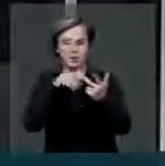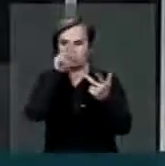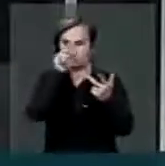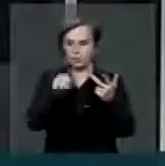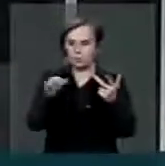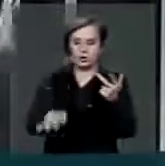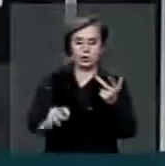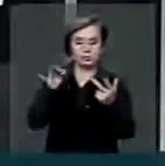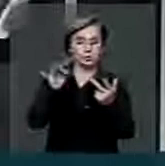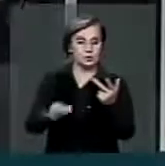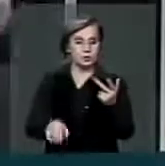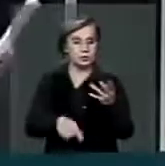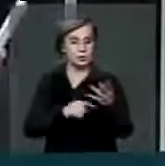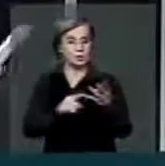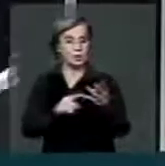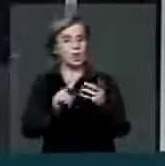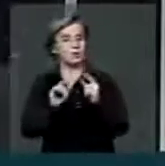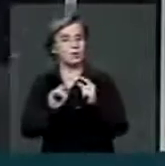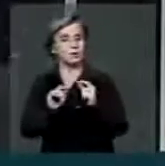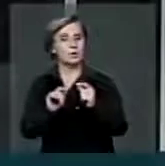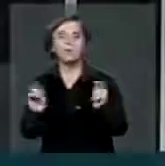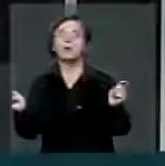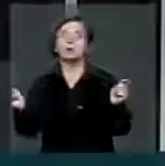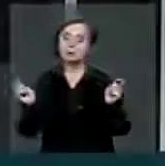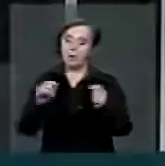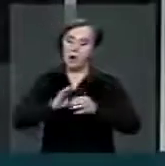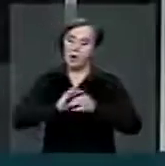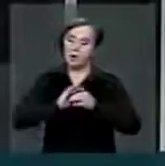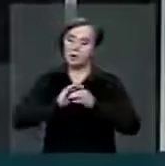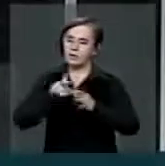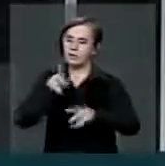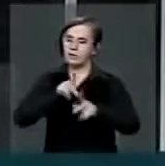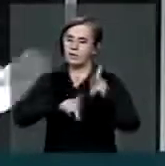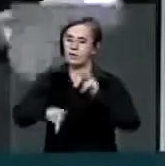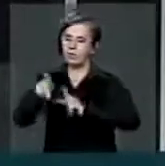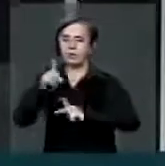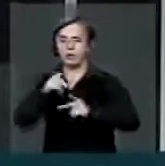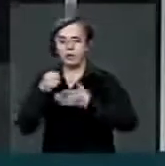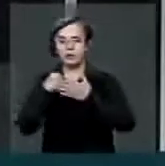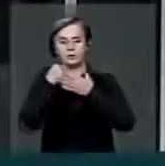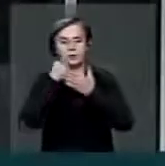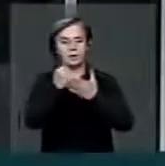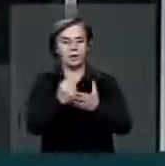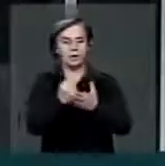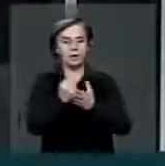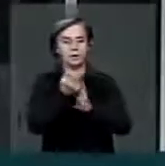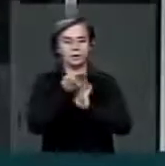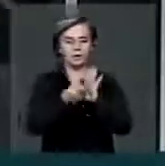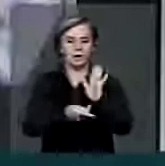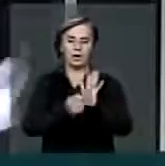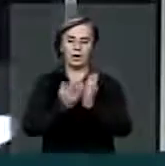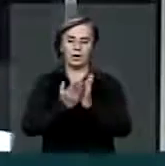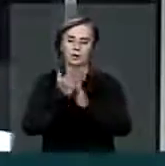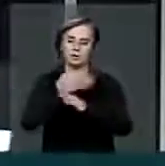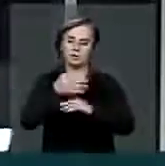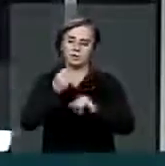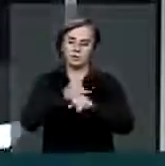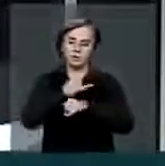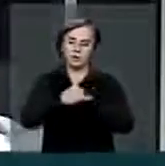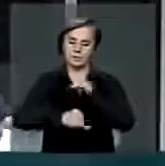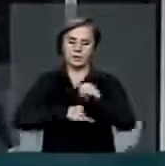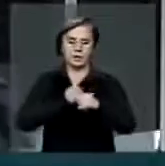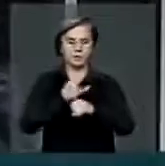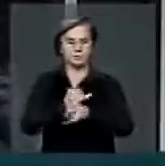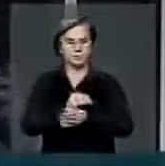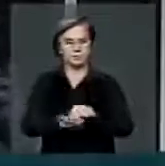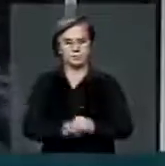Judiciário, permitir ao cidadão o apoiamento, a tramitação de projetos através do uso da internet.